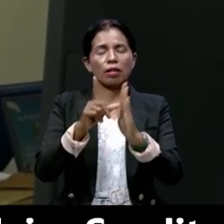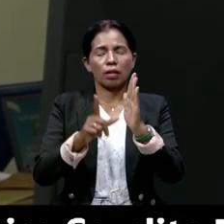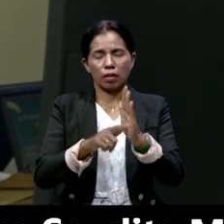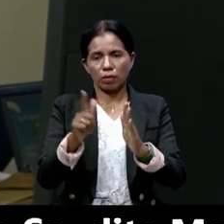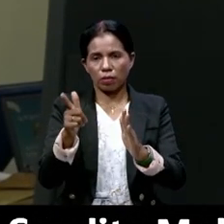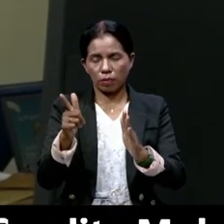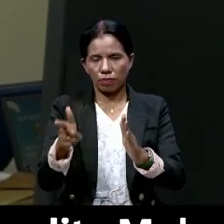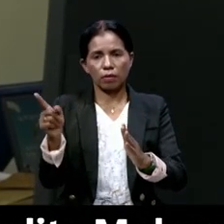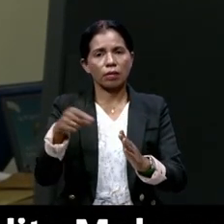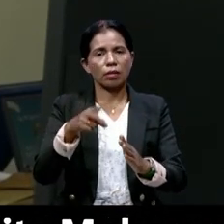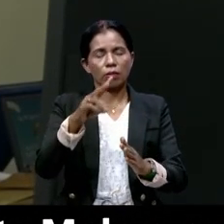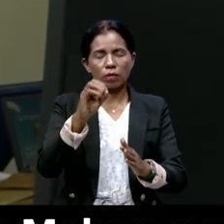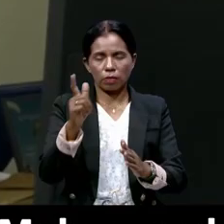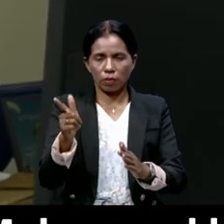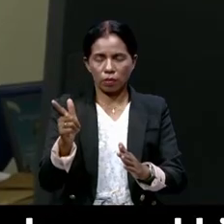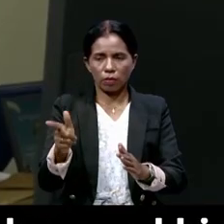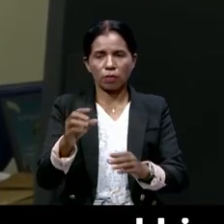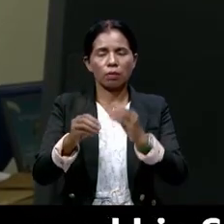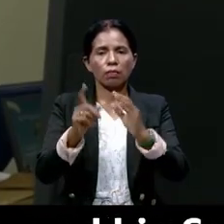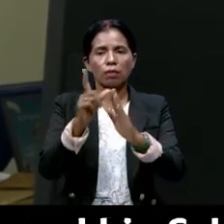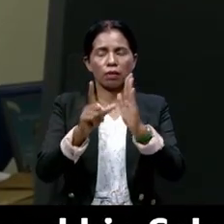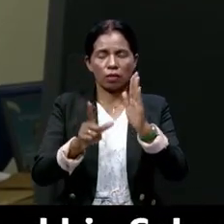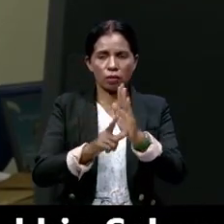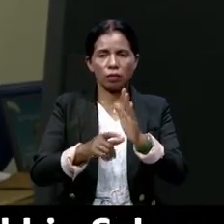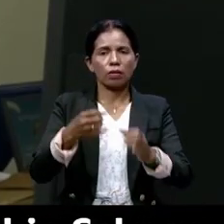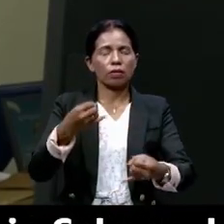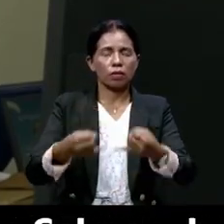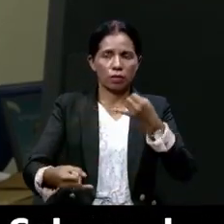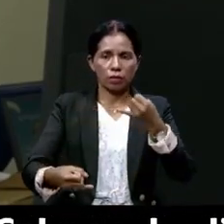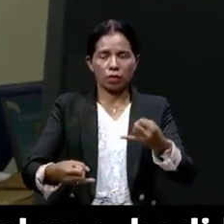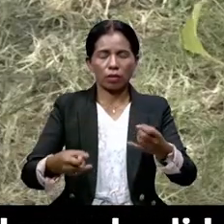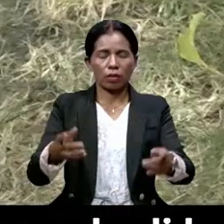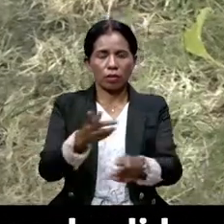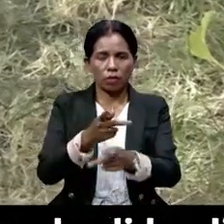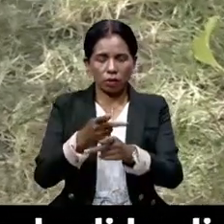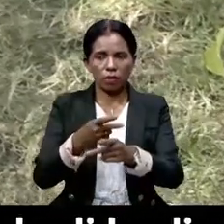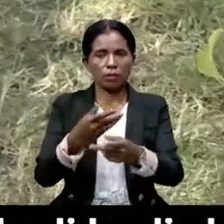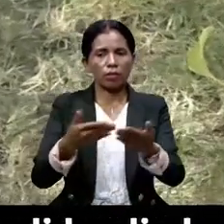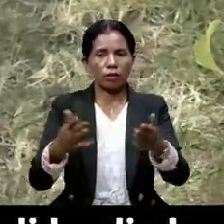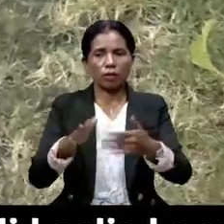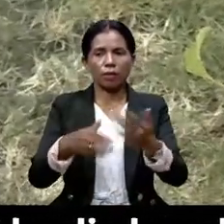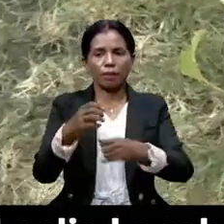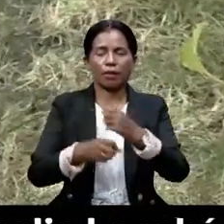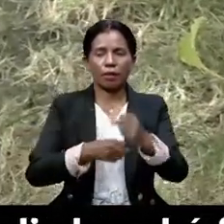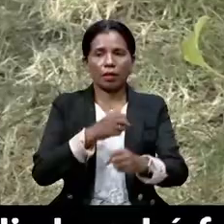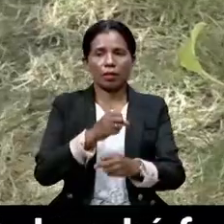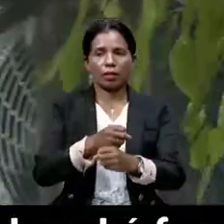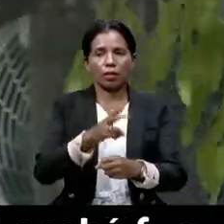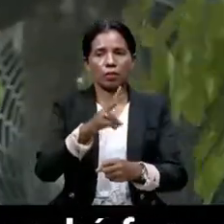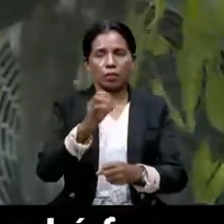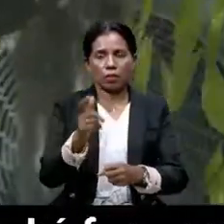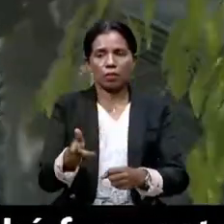20/2020 konaba regime juridiku konaba proteção di biodiversidade sira. Lembra kata kia tinang riuroronulu, governo